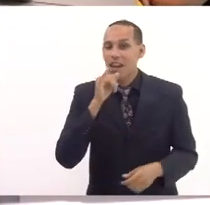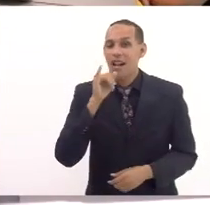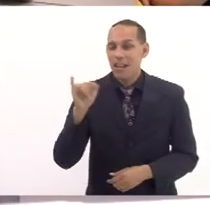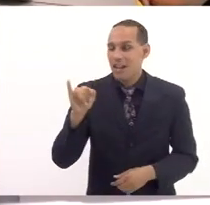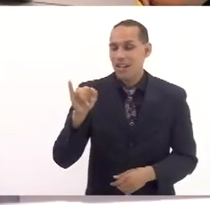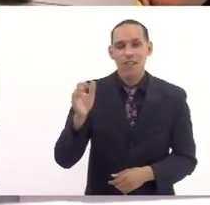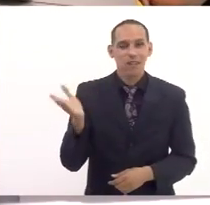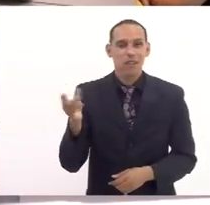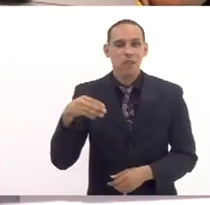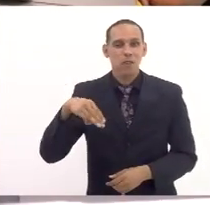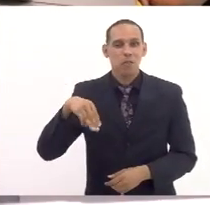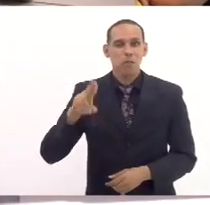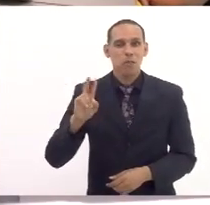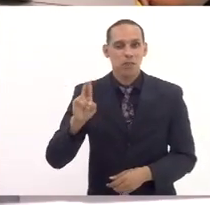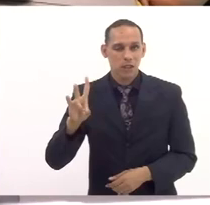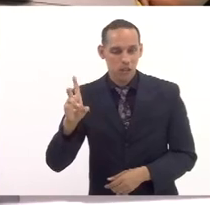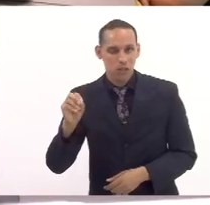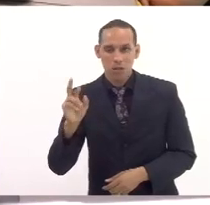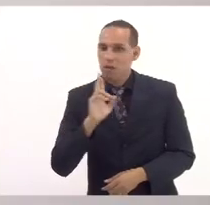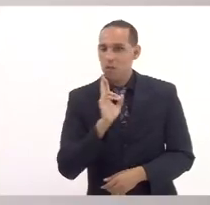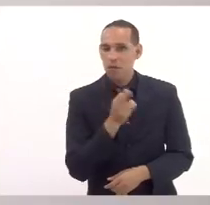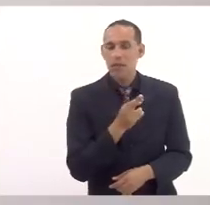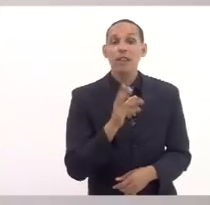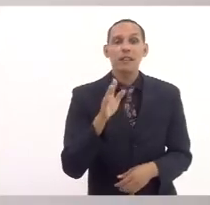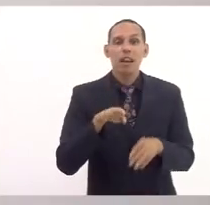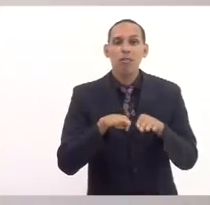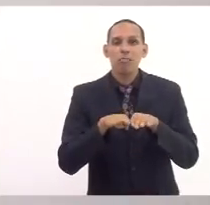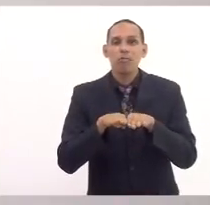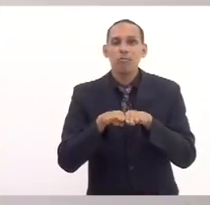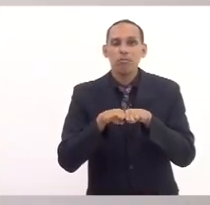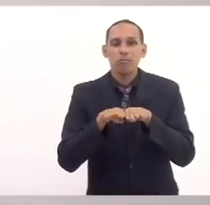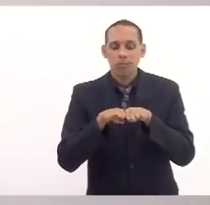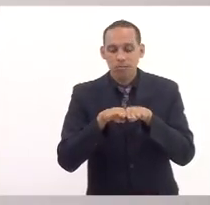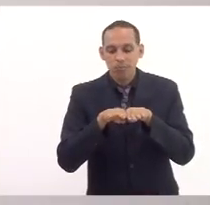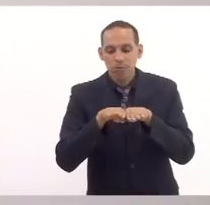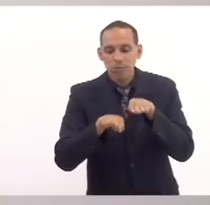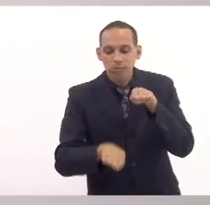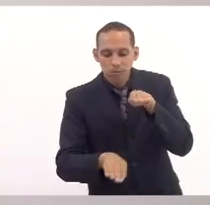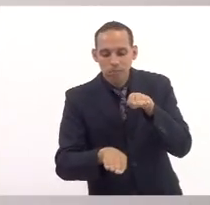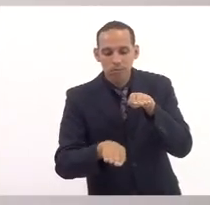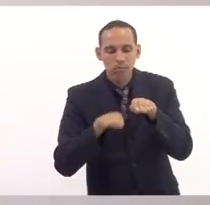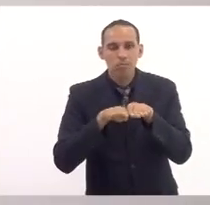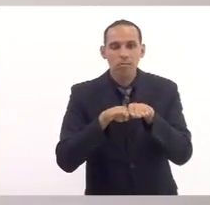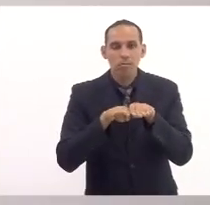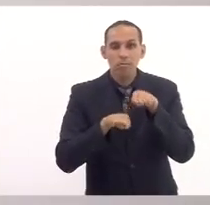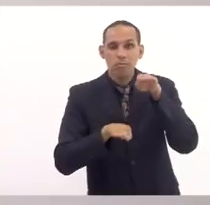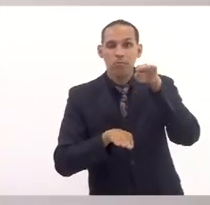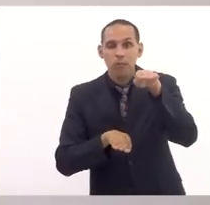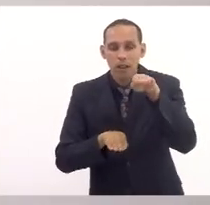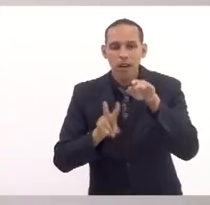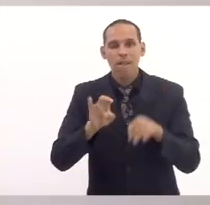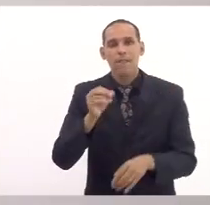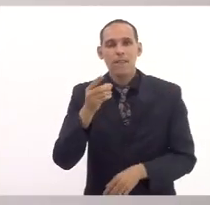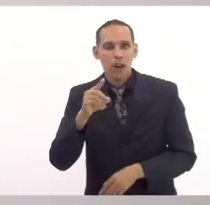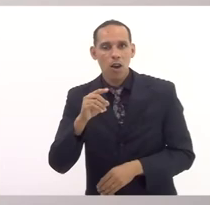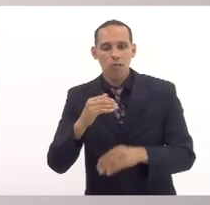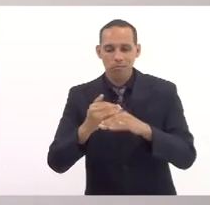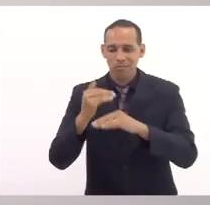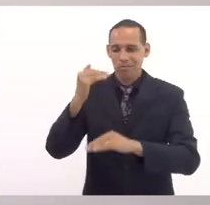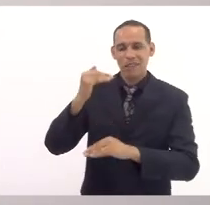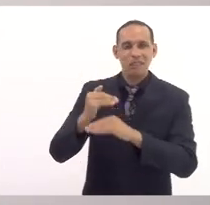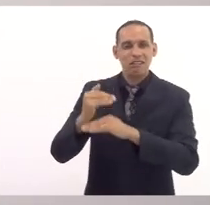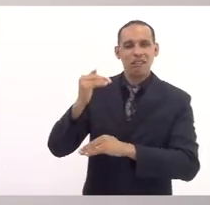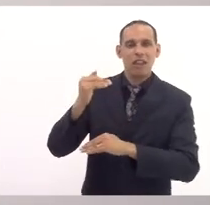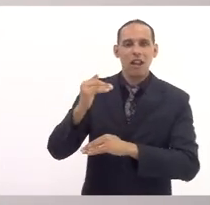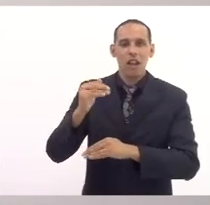possa respondê-lo. Só em relação à questão do vão da plataforma para a composição, vai ser tema